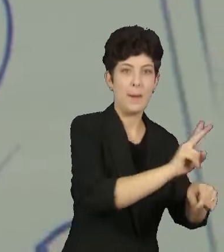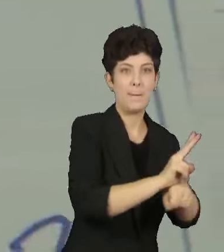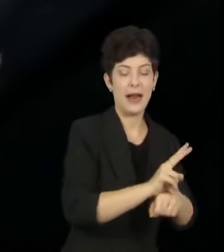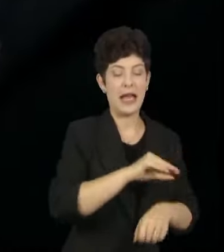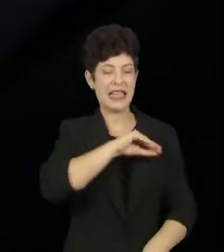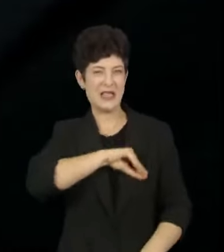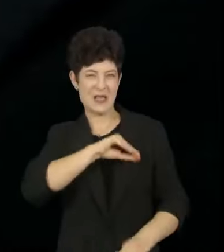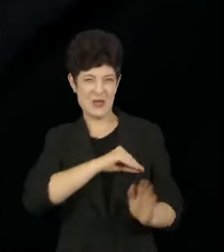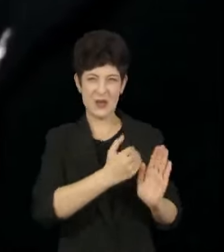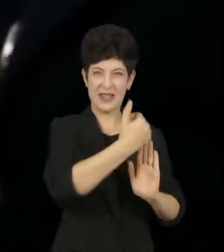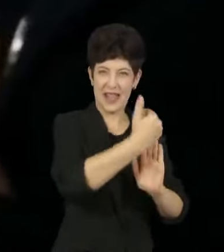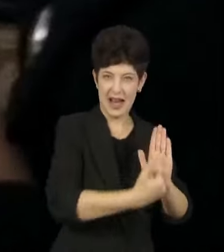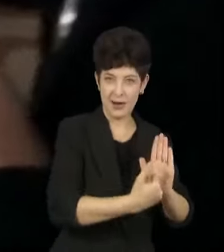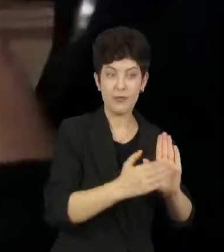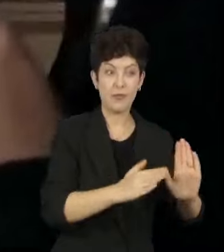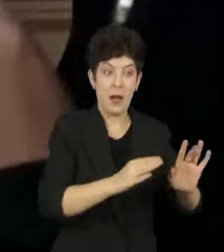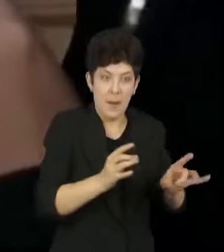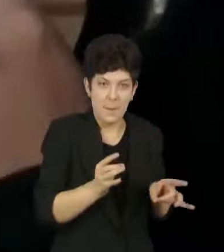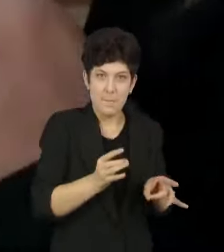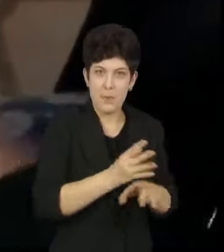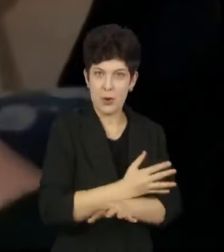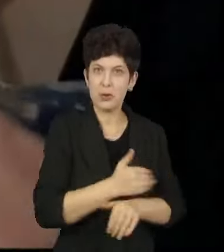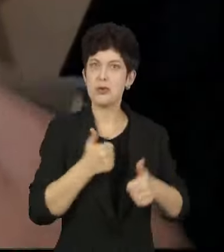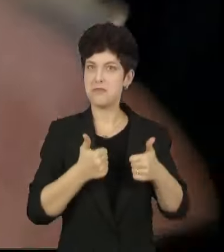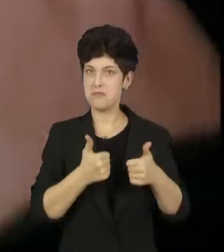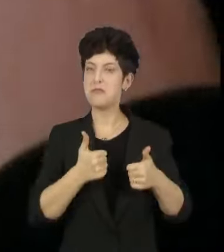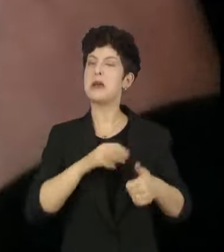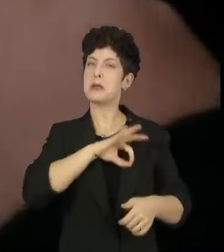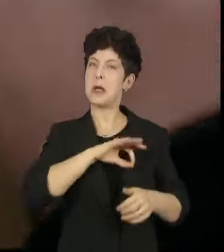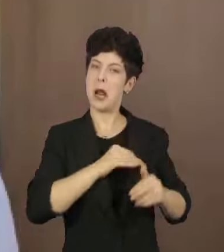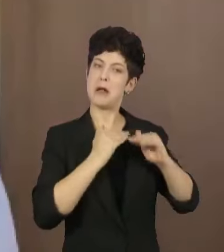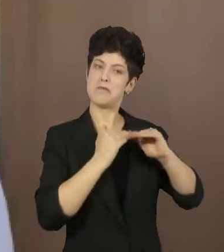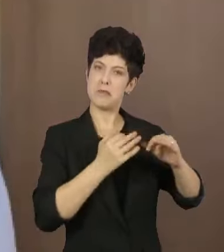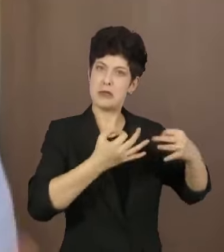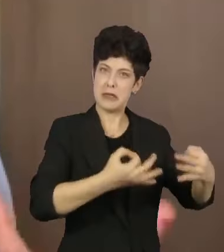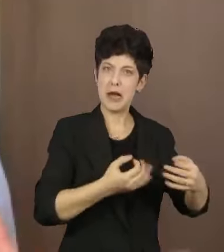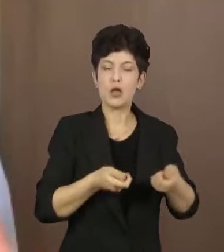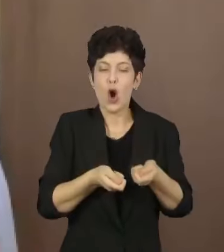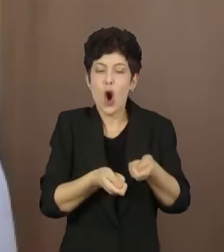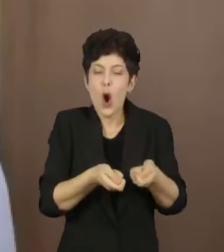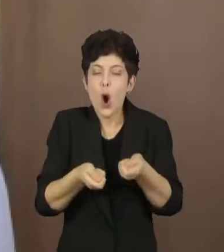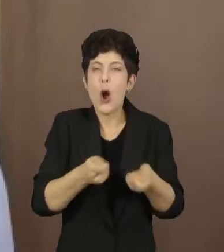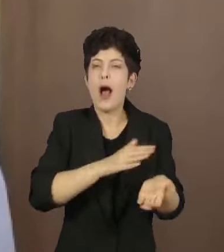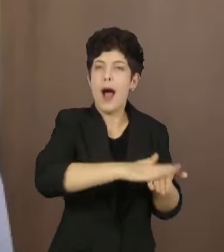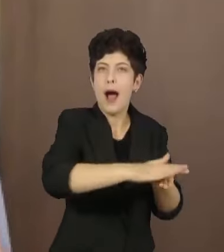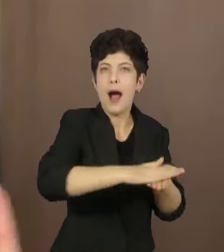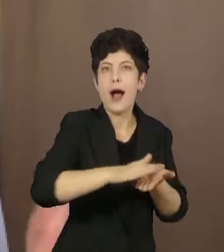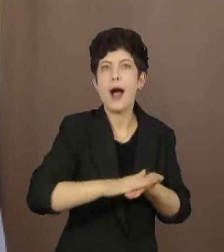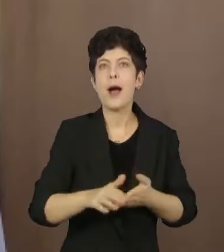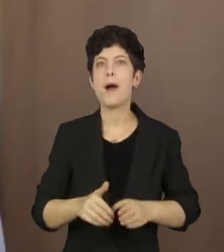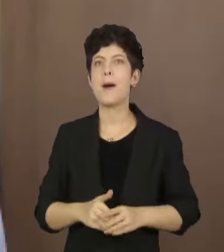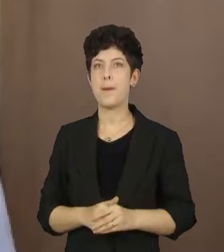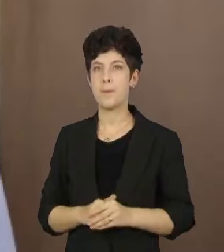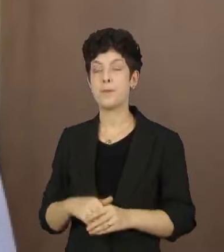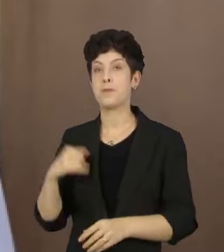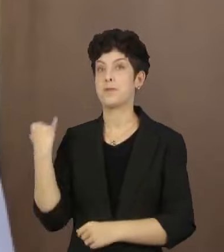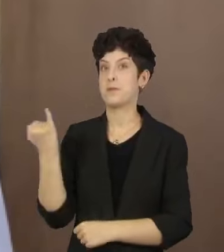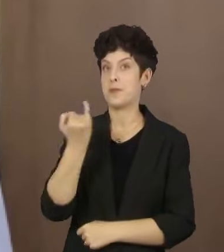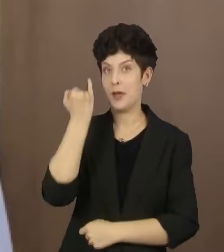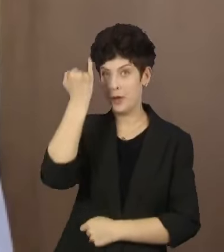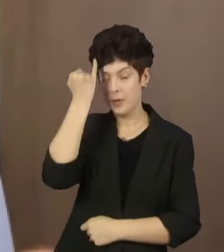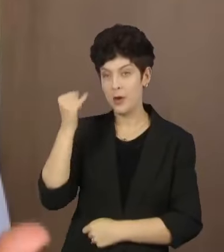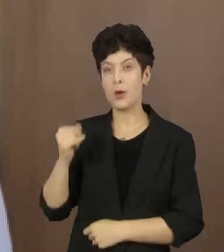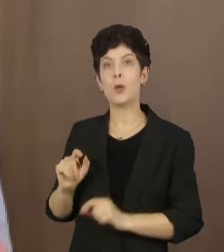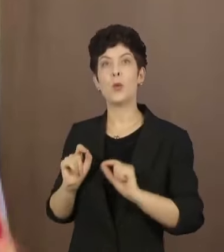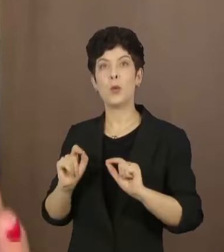E depois das contas em dia, manter firme o controle dos gastos. Assim como os médicos falam que é sempre importante prevenir